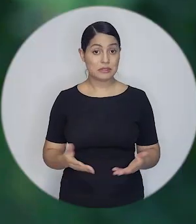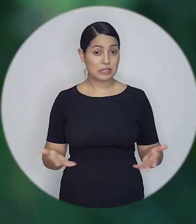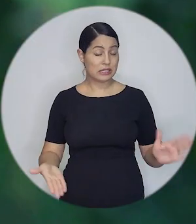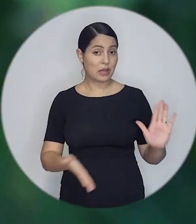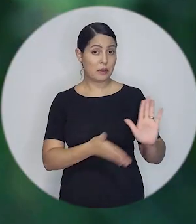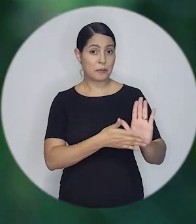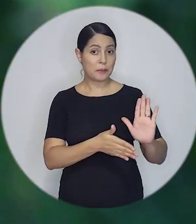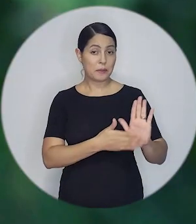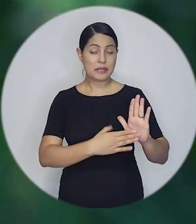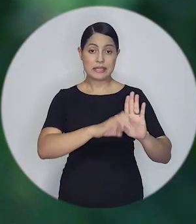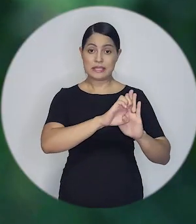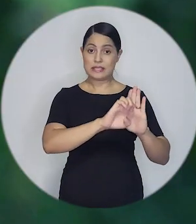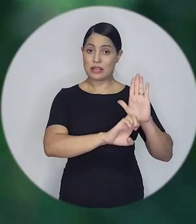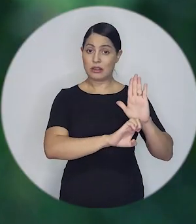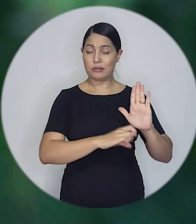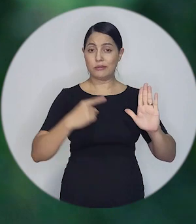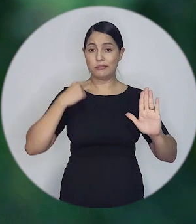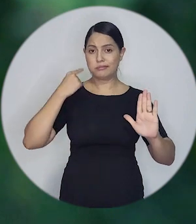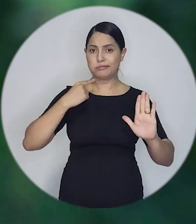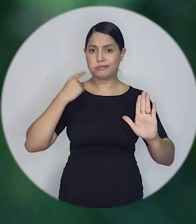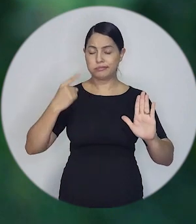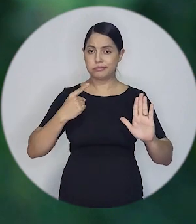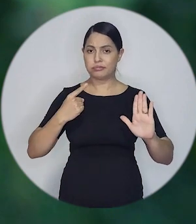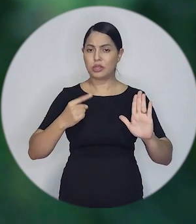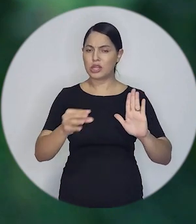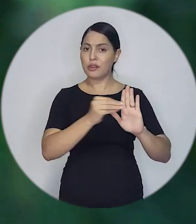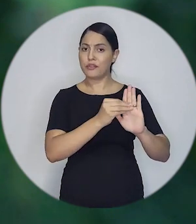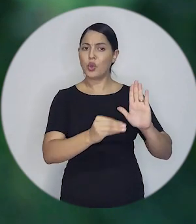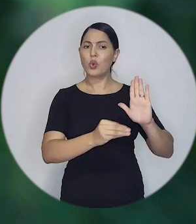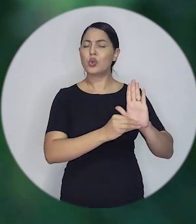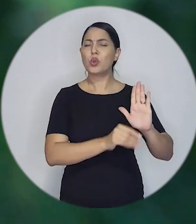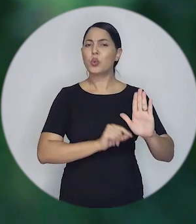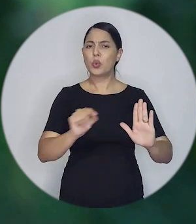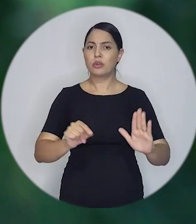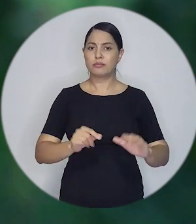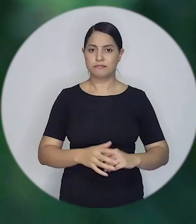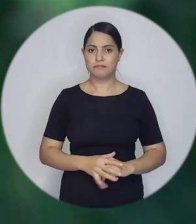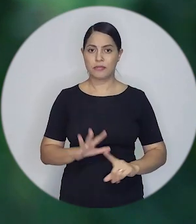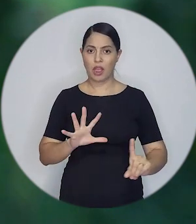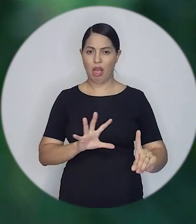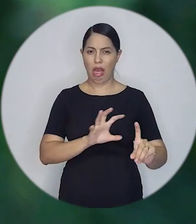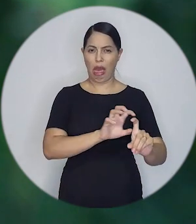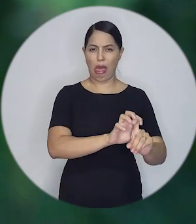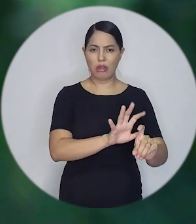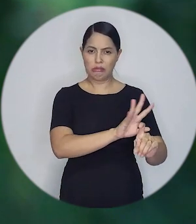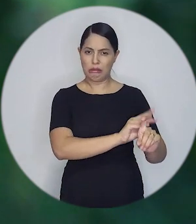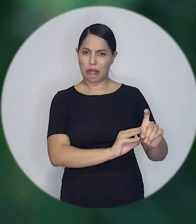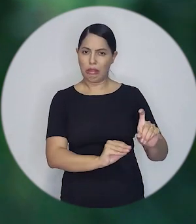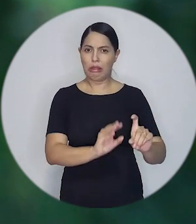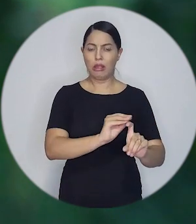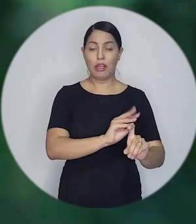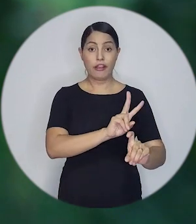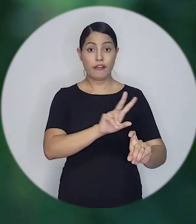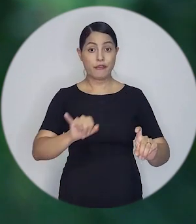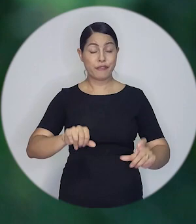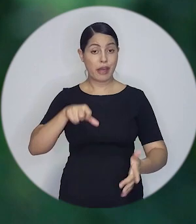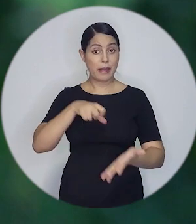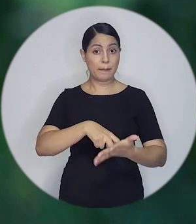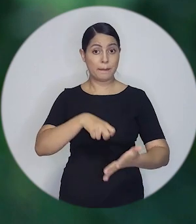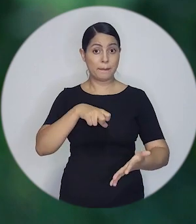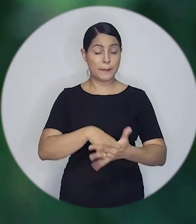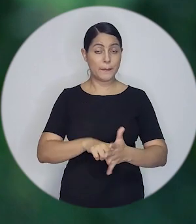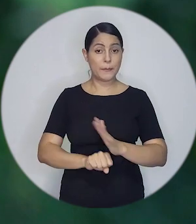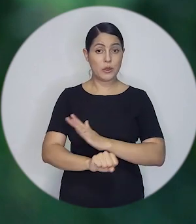de alteração do Estatuto da Advocacia, que inclui o assédio moral e sexual no rol de infrações com pena de suspensão,